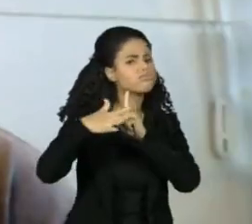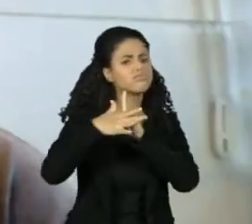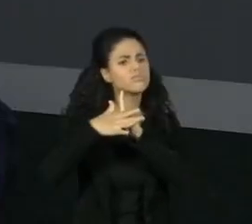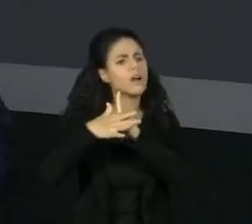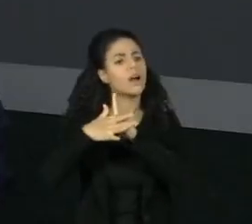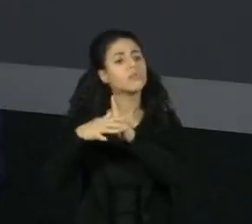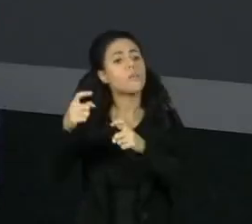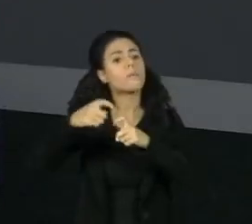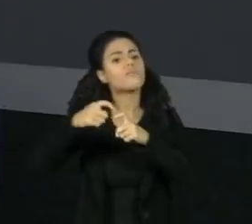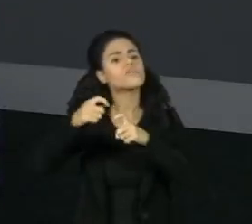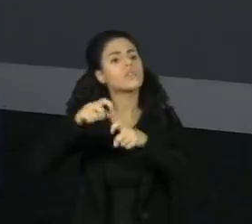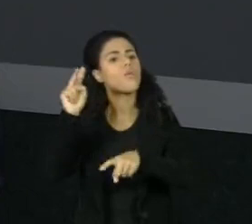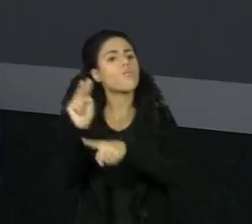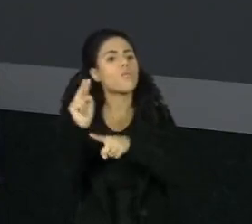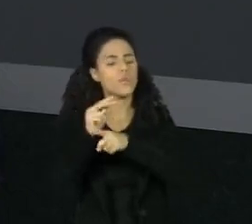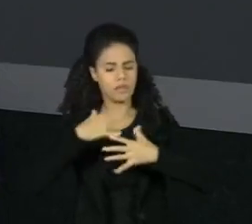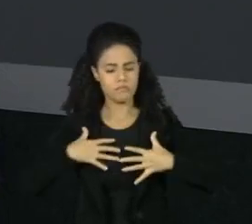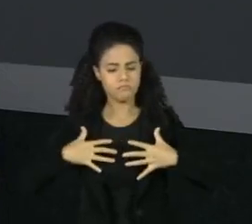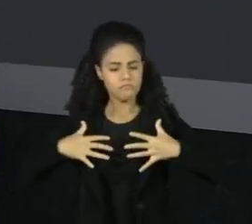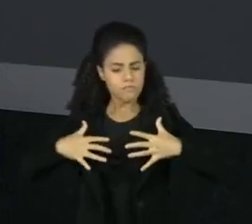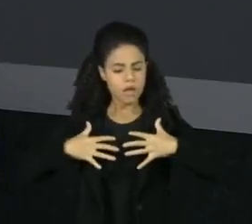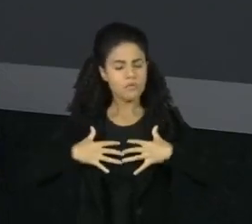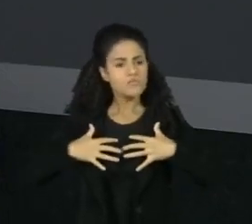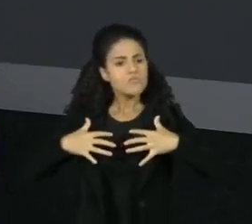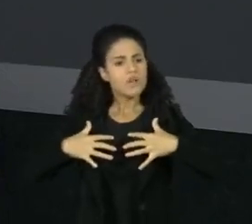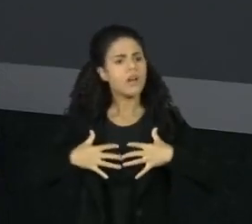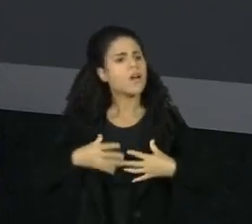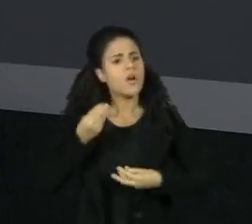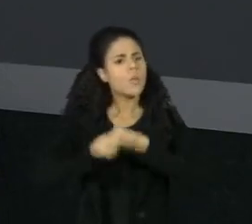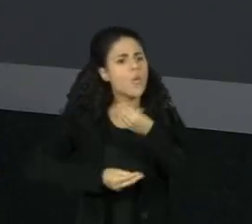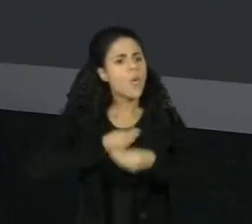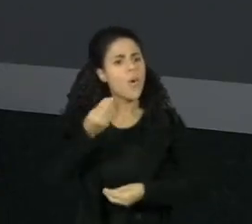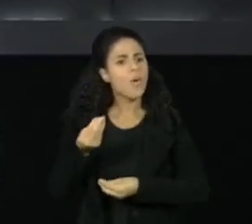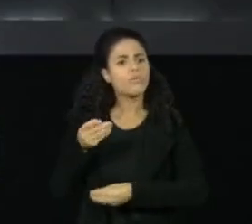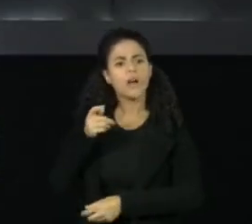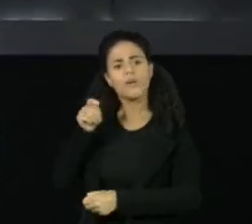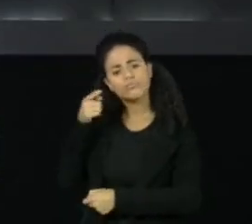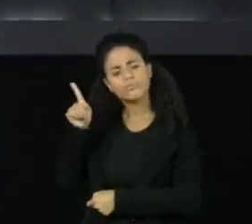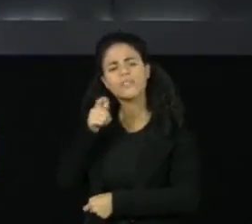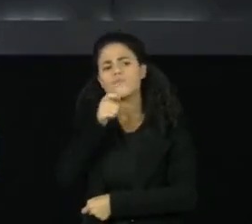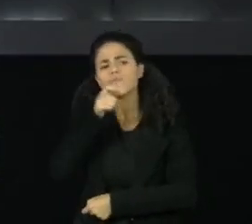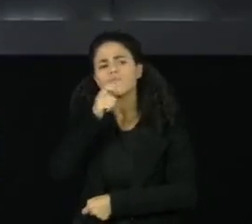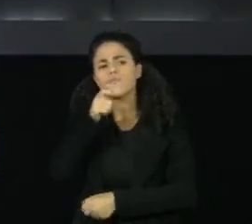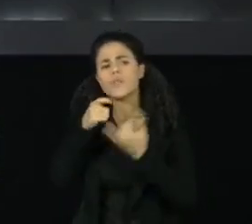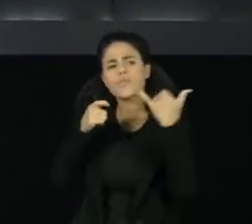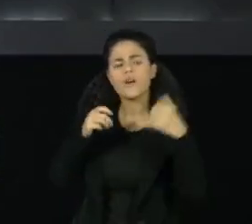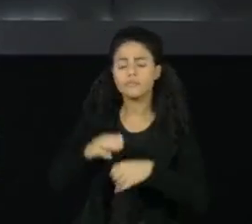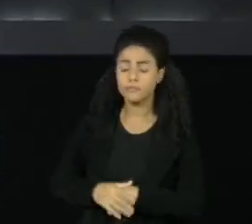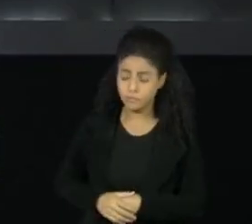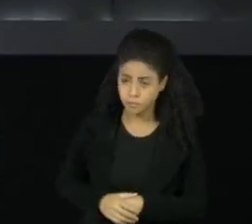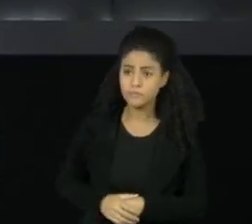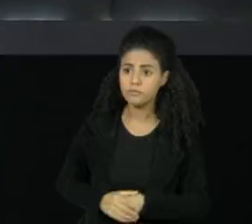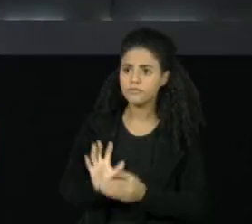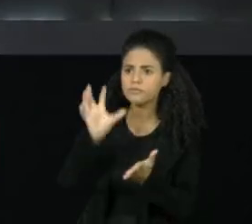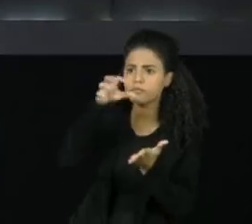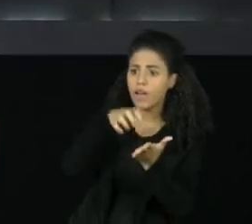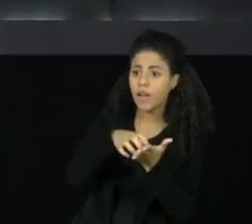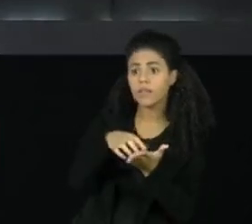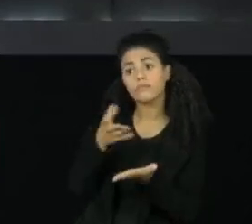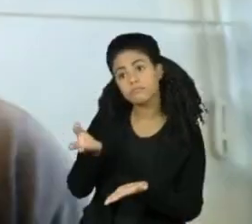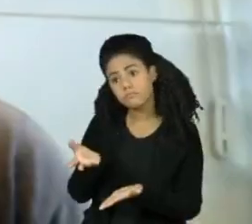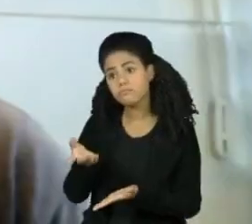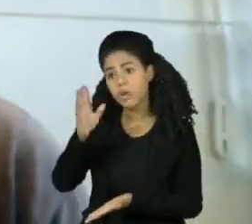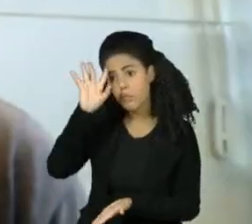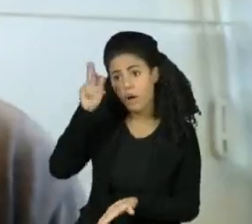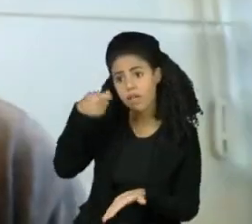avalia essa decisão da Anvisa em relação aos cigarros eletrônicos? A SBPT vê com bons olhos a